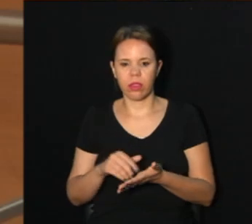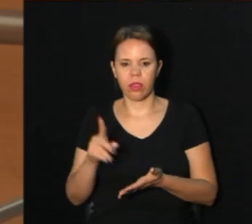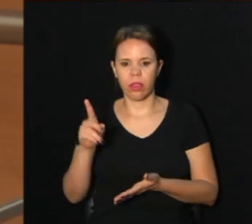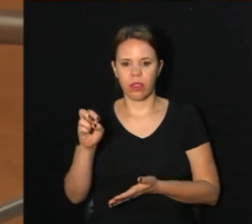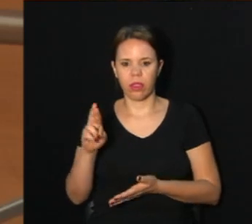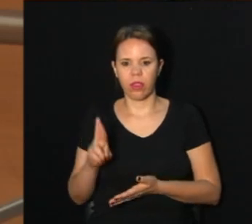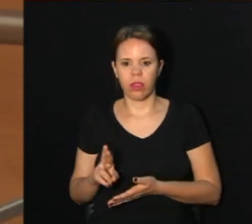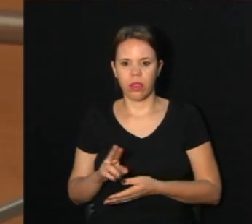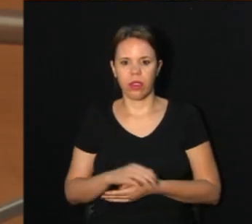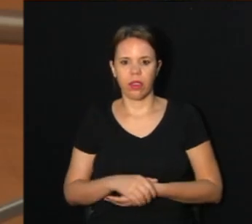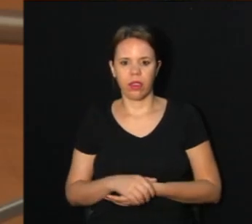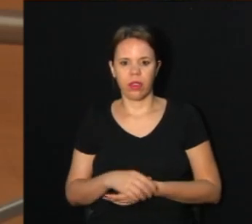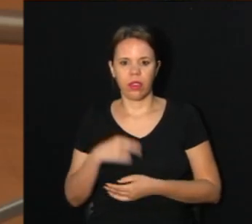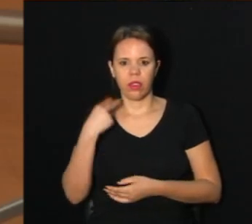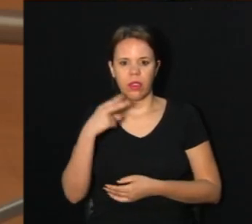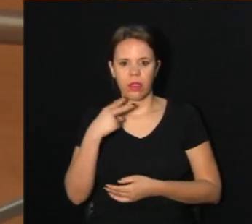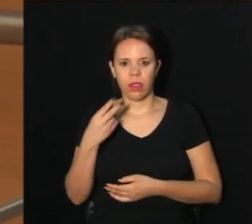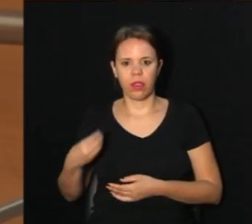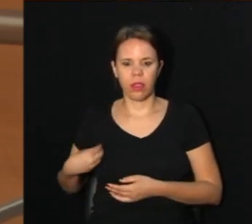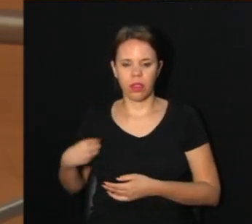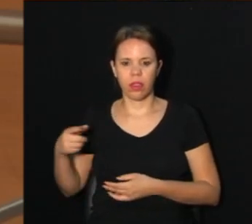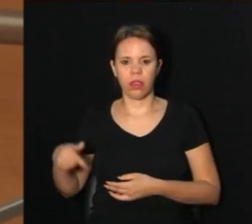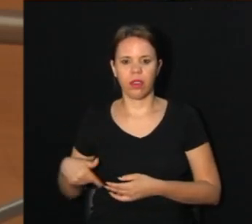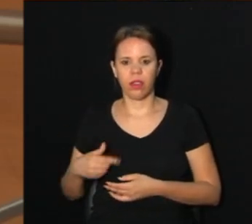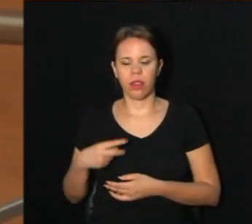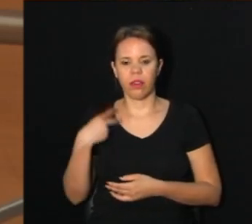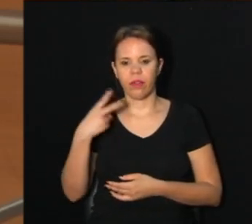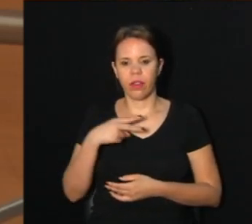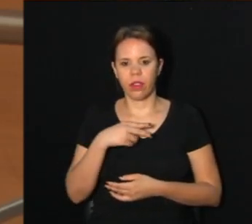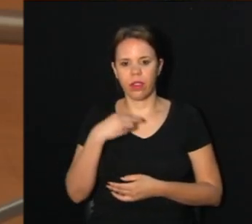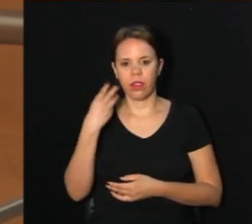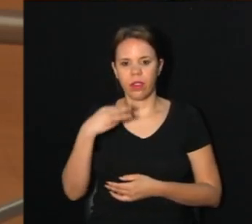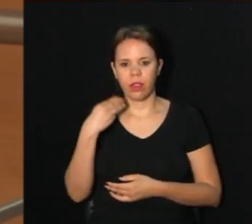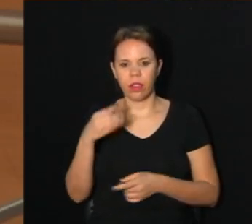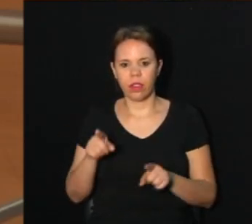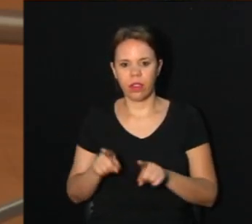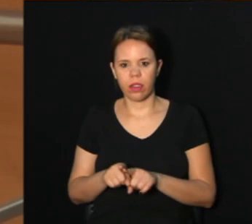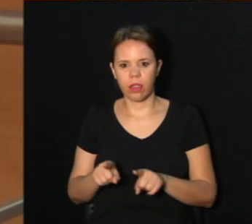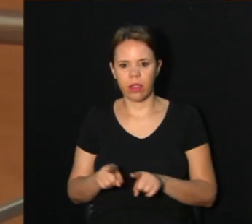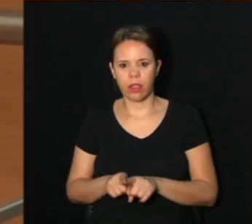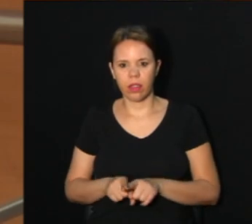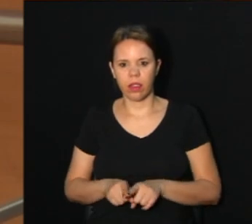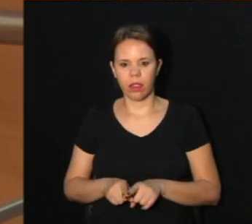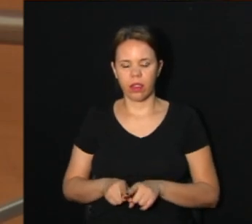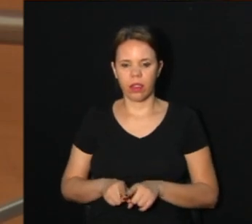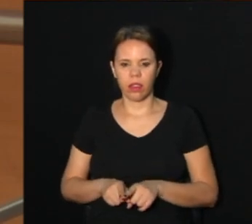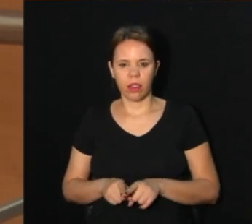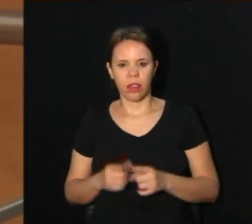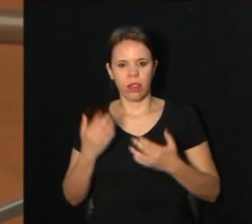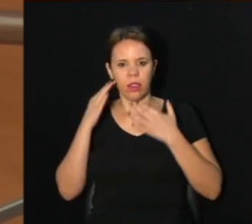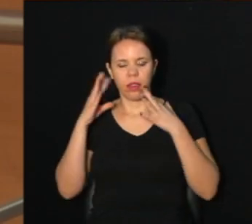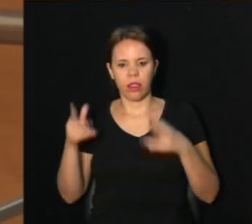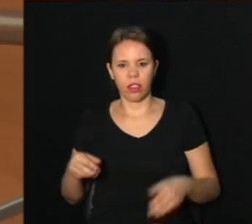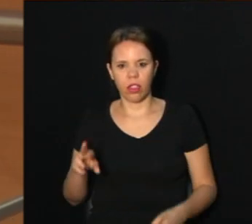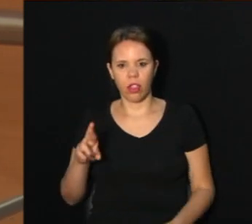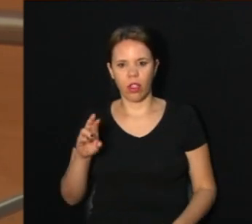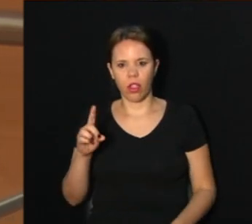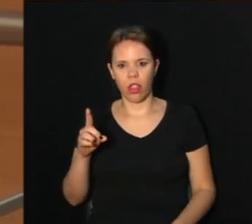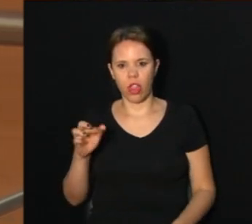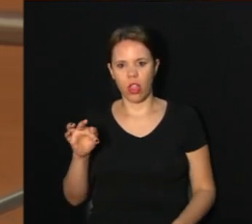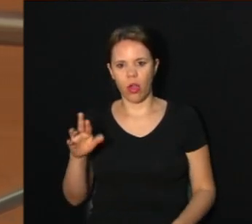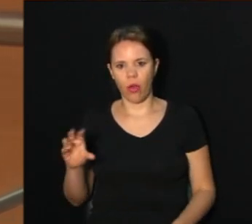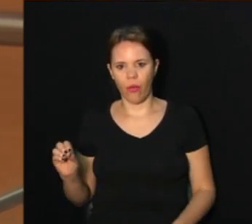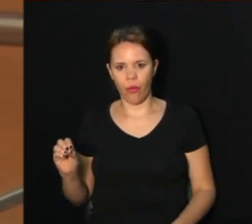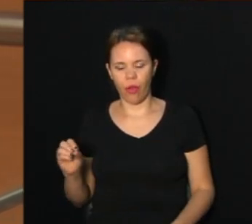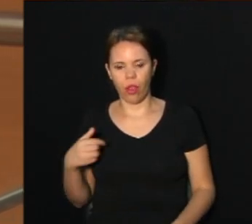Panuto, vereadores aqui na presença do Nelson, agradecer, cumprimentar a todos. Eu sou Rodolfo Faz, eu sou um dos